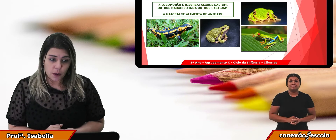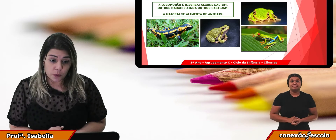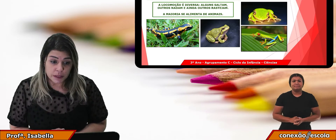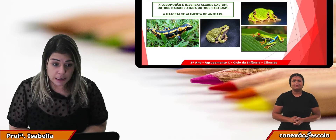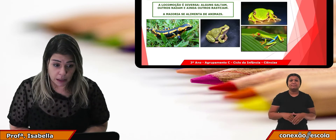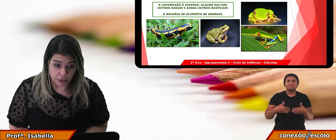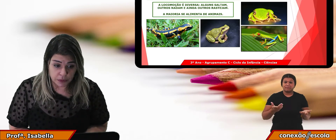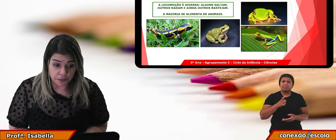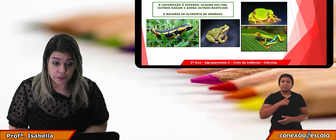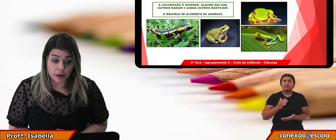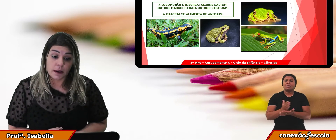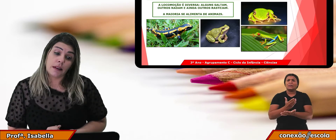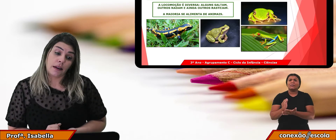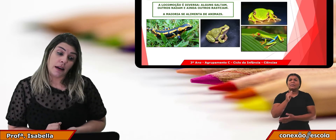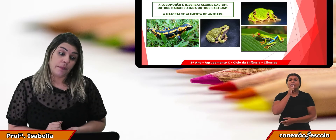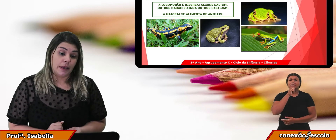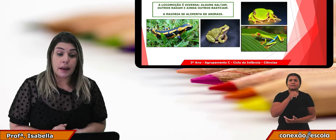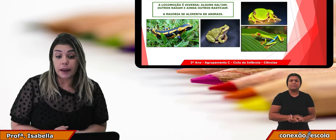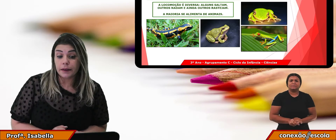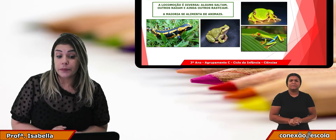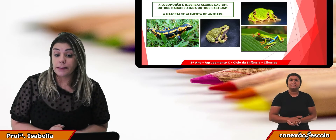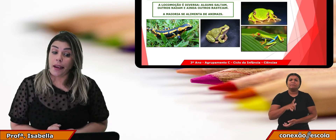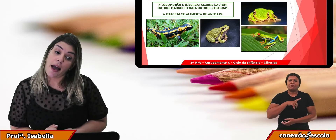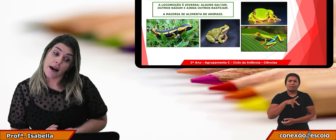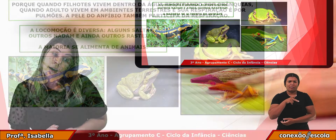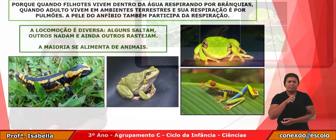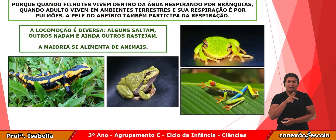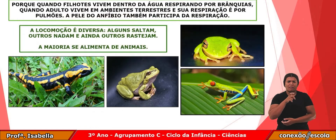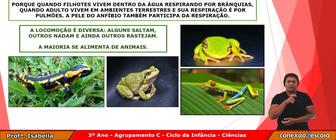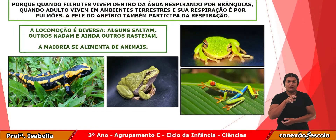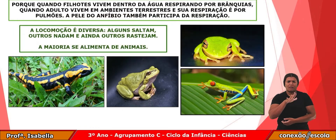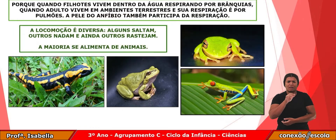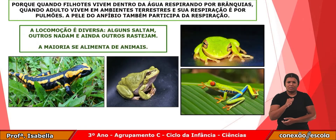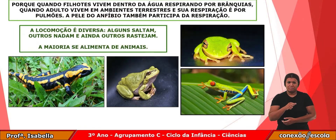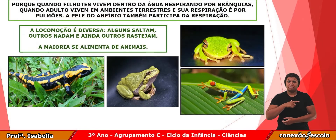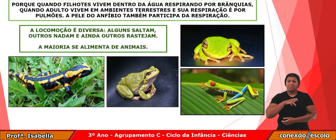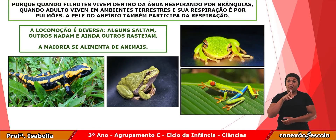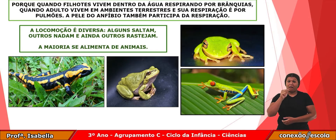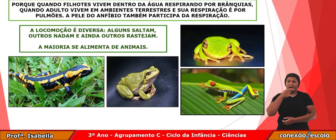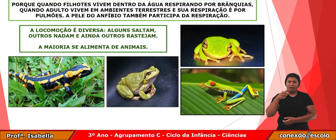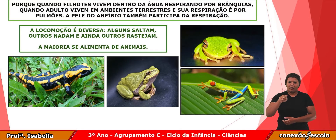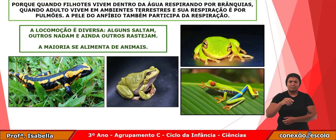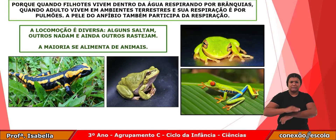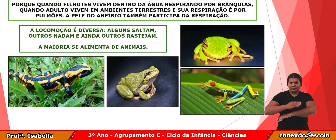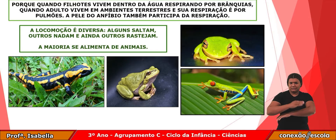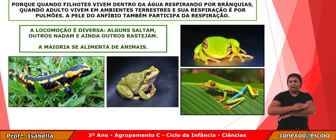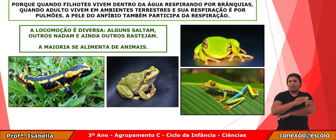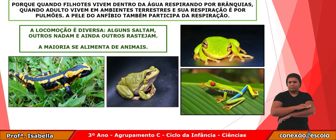aqui tem alguns exemplos. Tem a perereca, tem a rã, tem o sapo e a